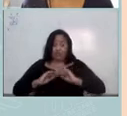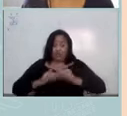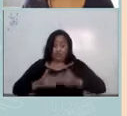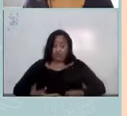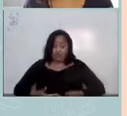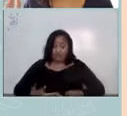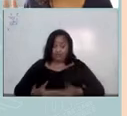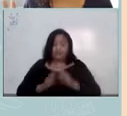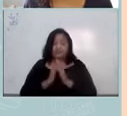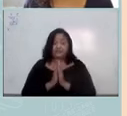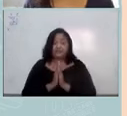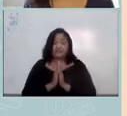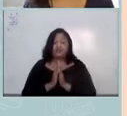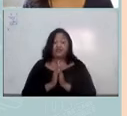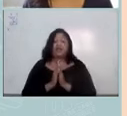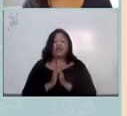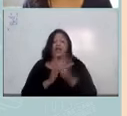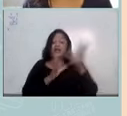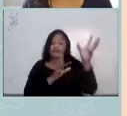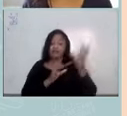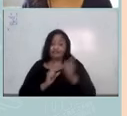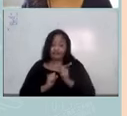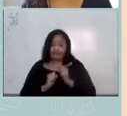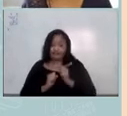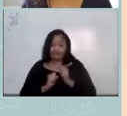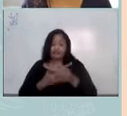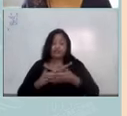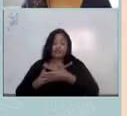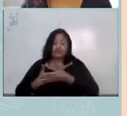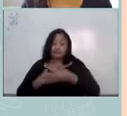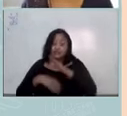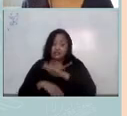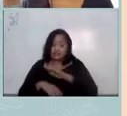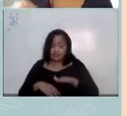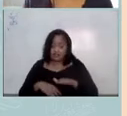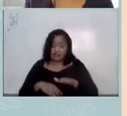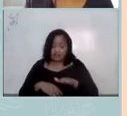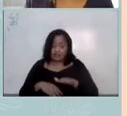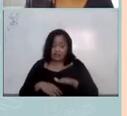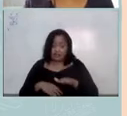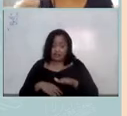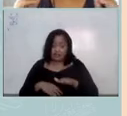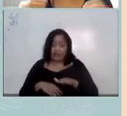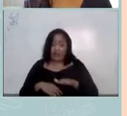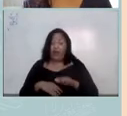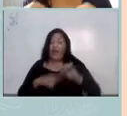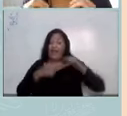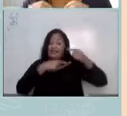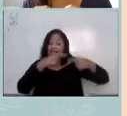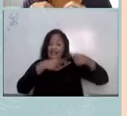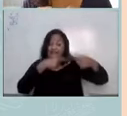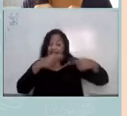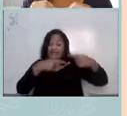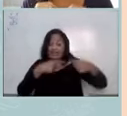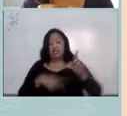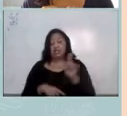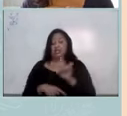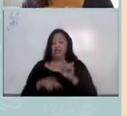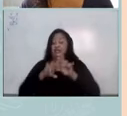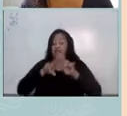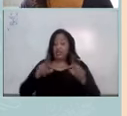enfim, acaba passando para a criança pela placenta. Hereditária, não. A hereditária, ela vai ser